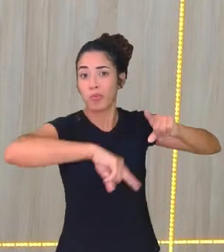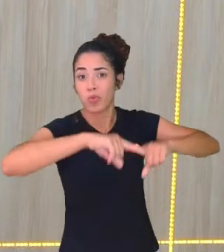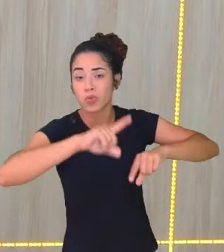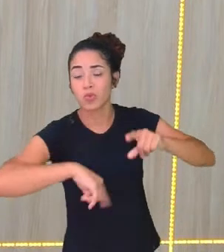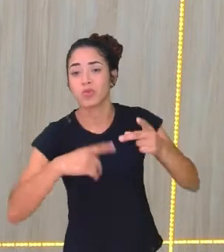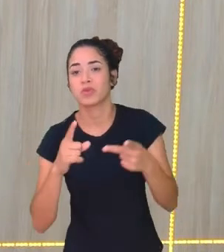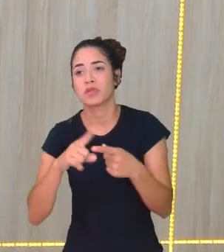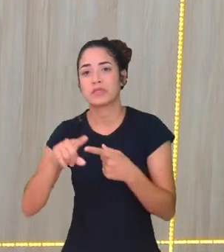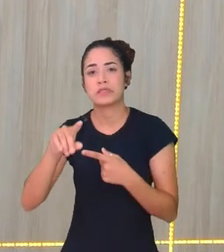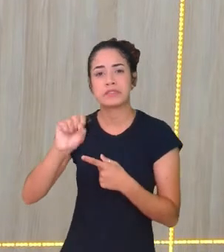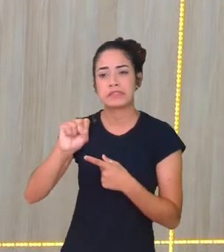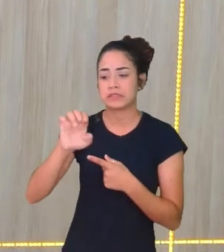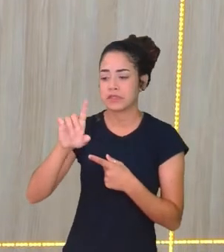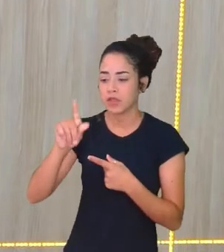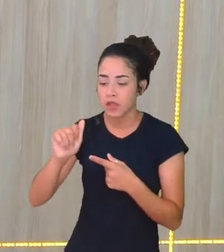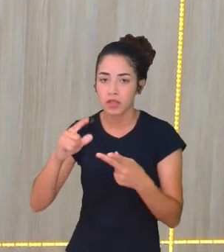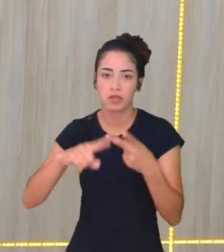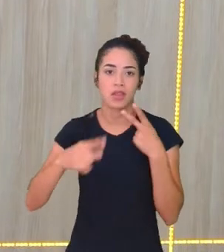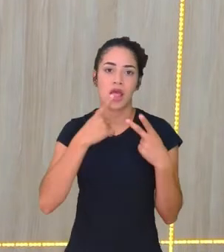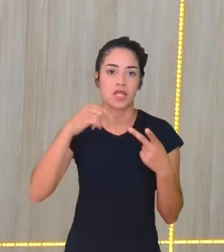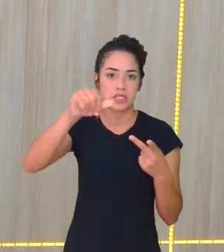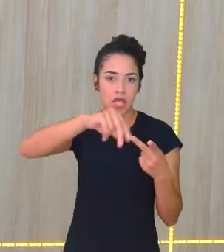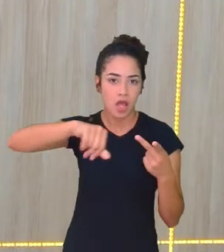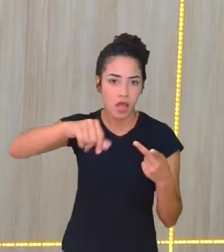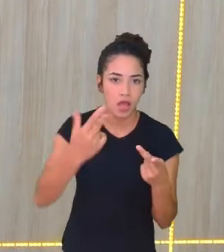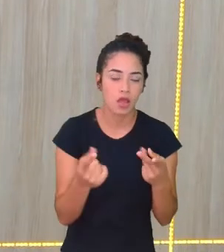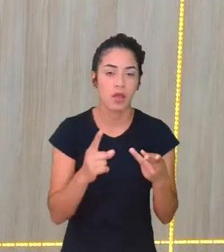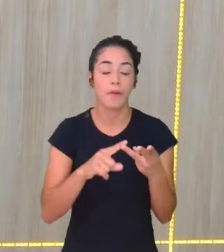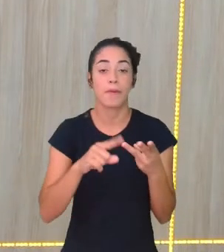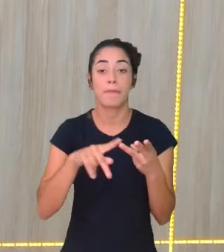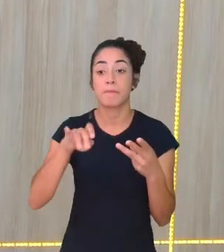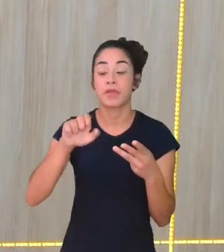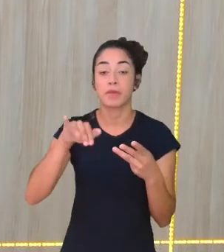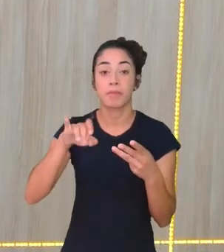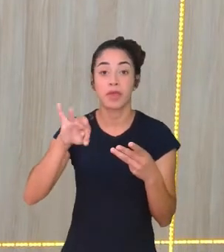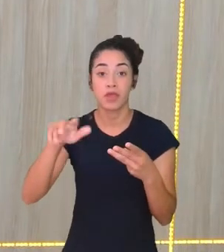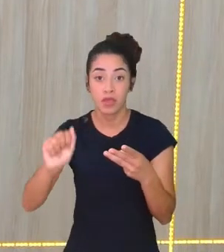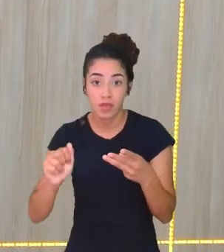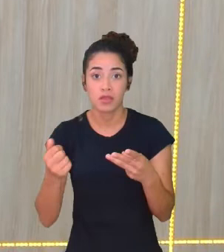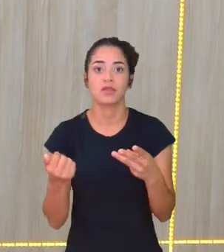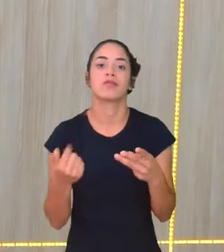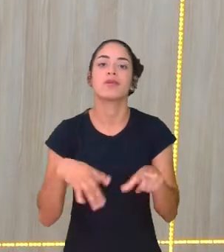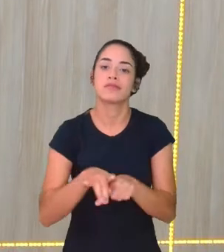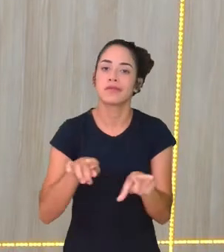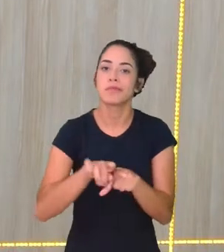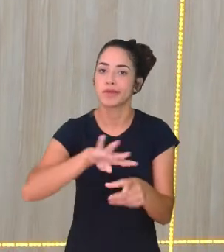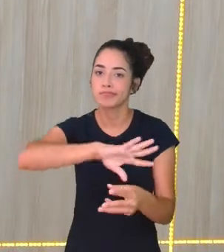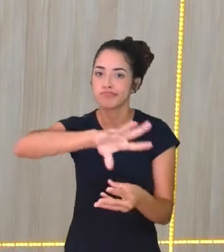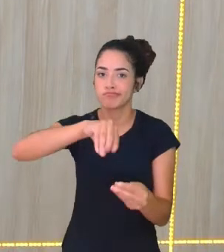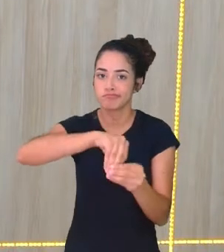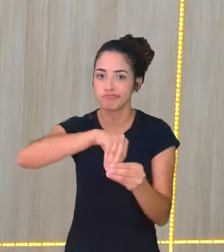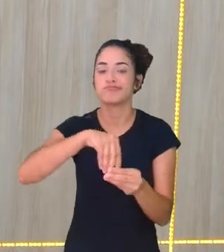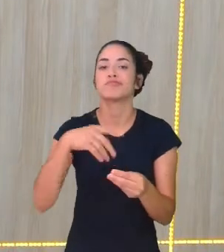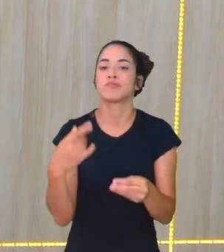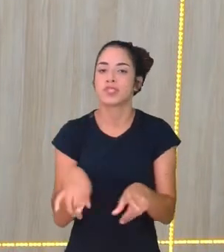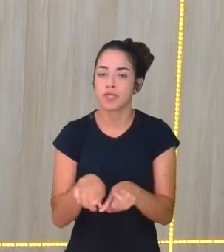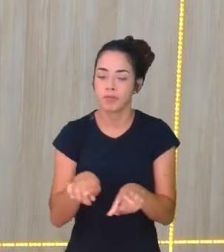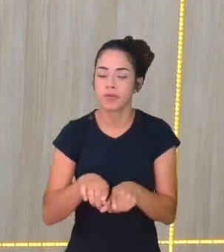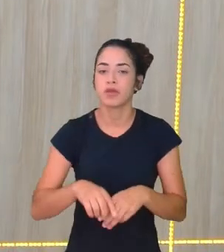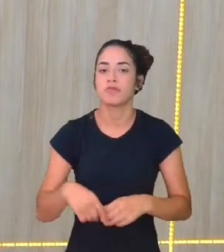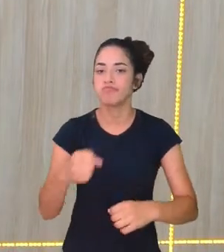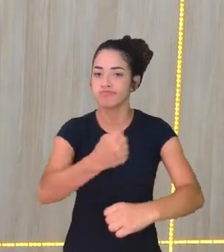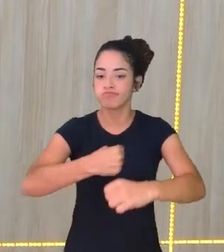Seda certo o sal certo A pimenta do reino também né entra nessa questão dos temperos